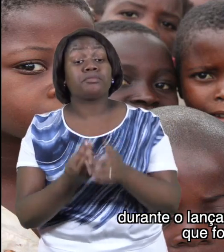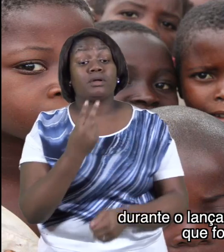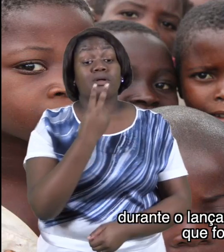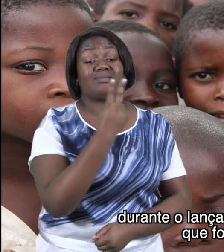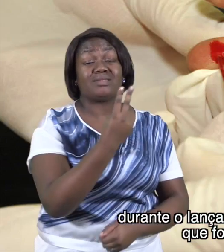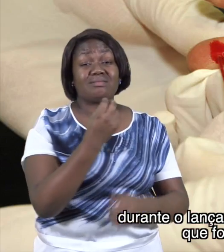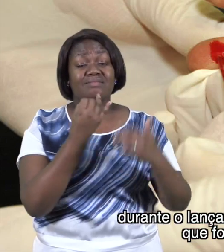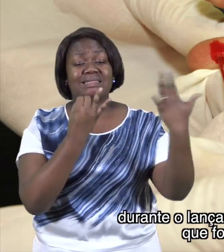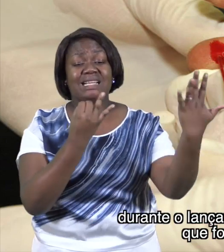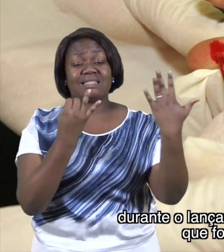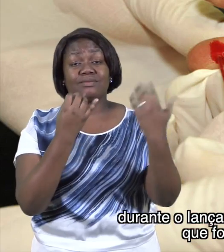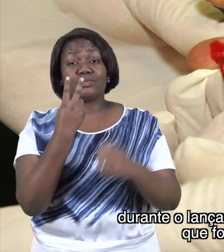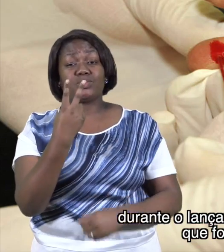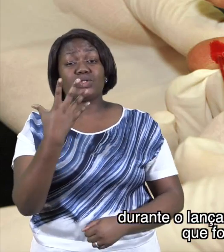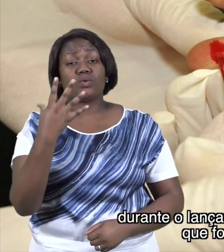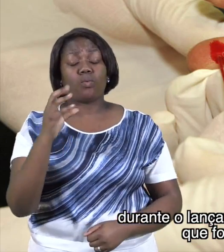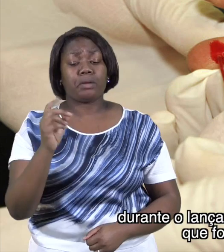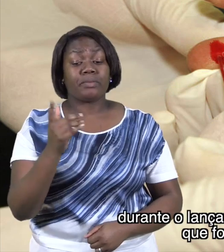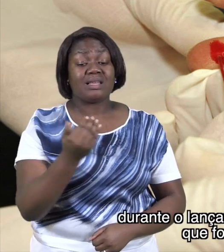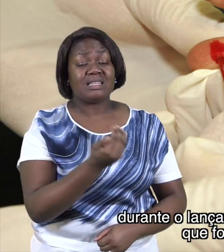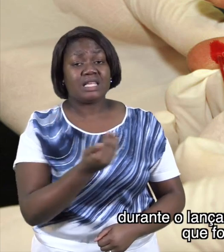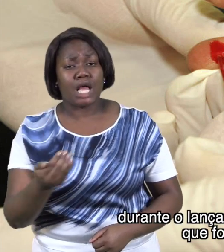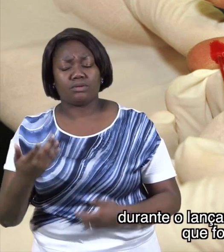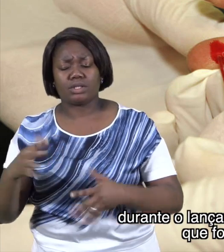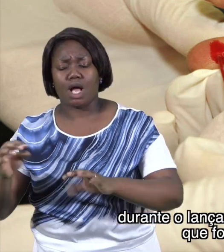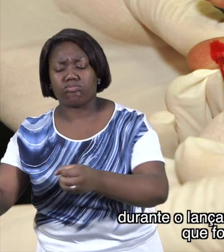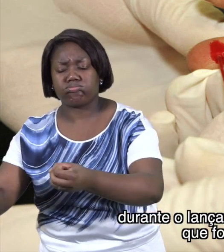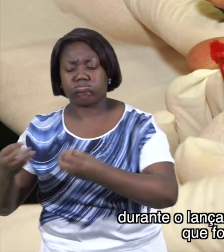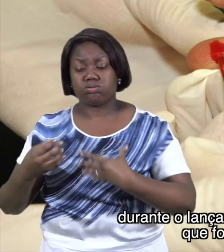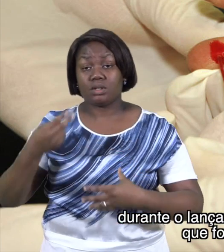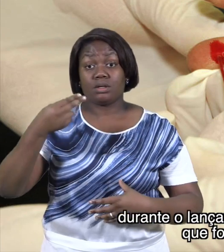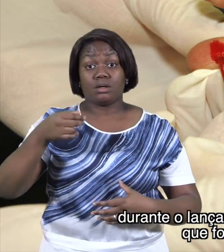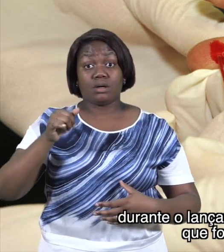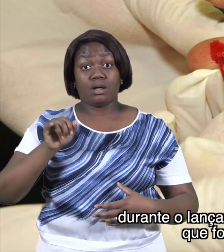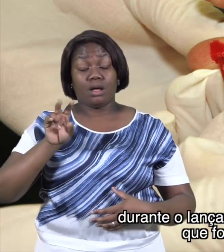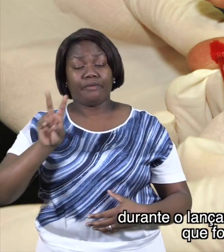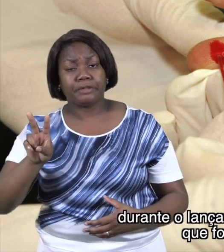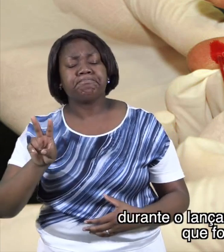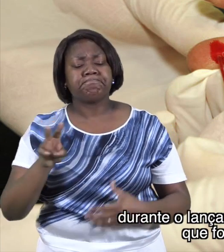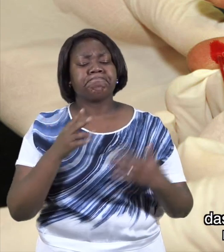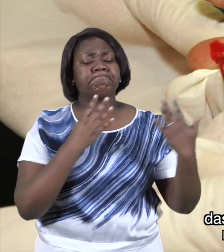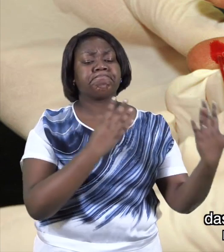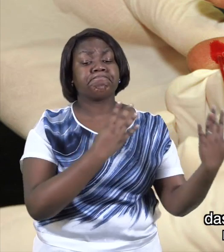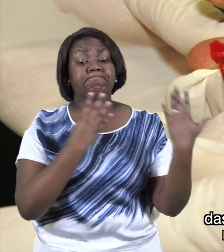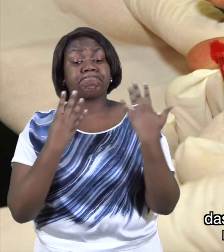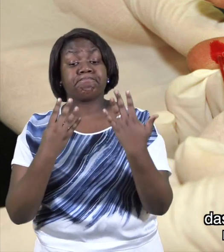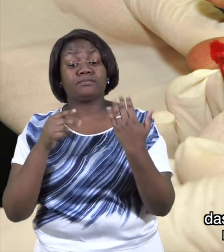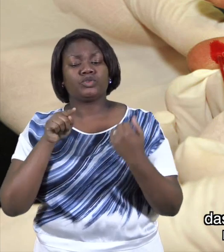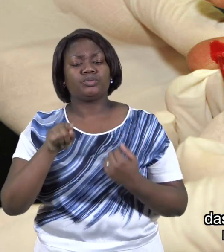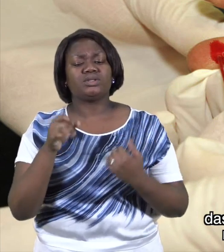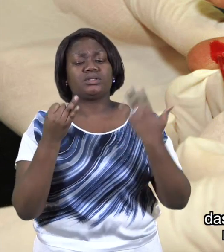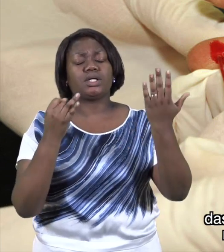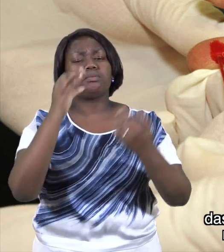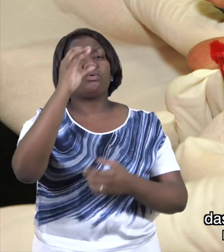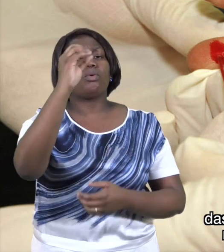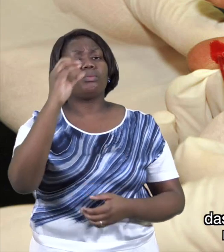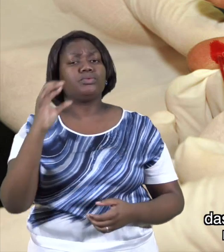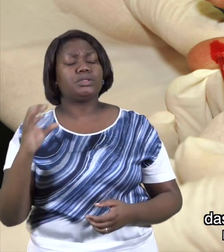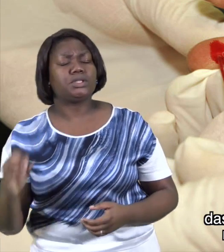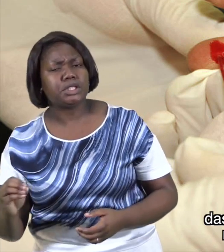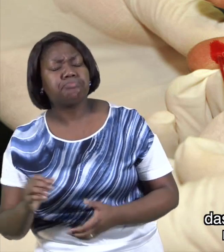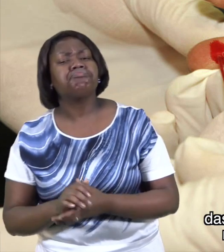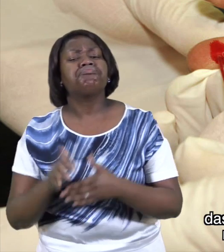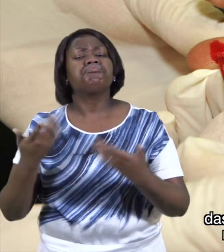sobre o HIV pediátrico, foram testadas 27.250 crianças, das quais 99